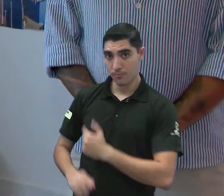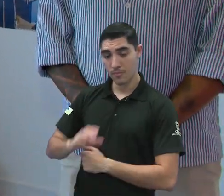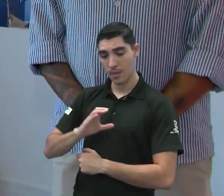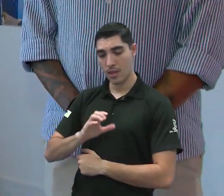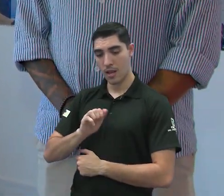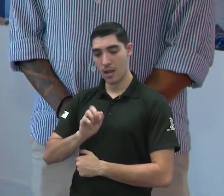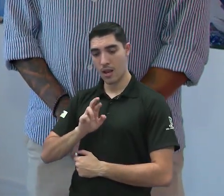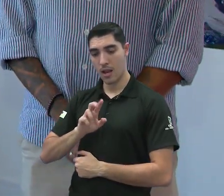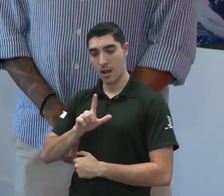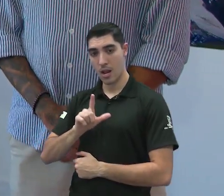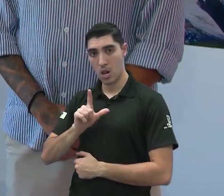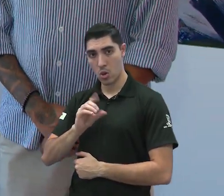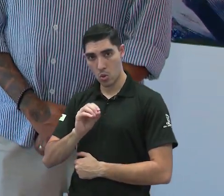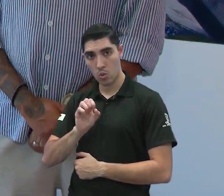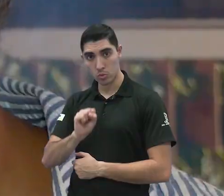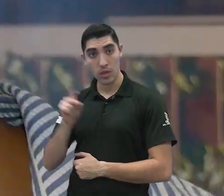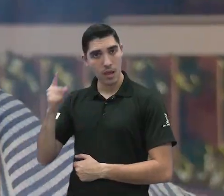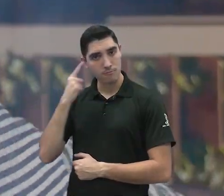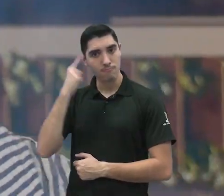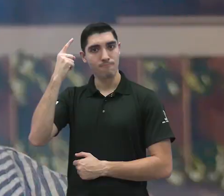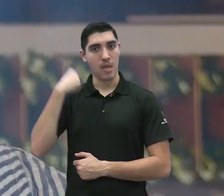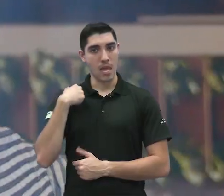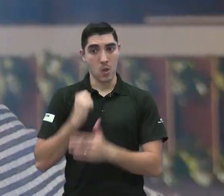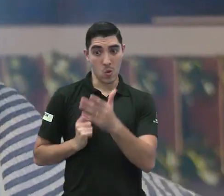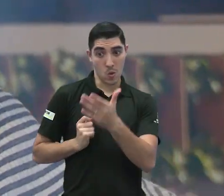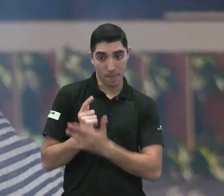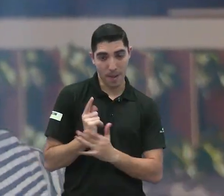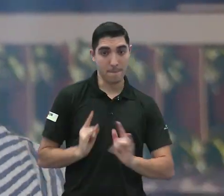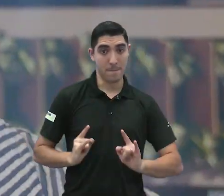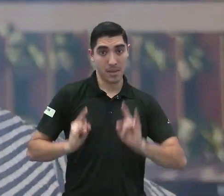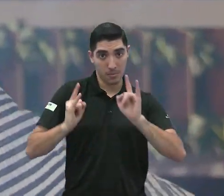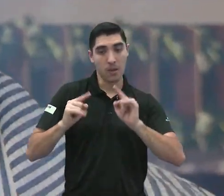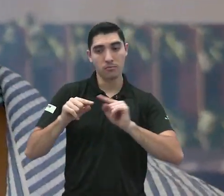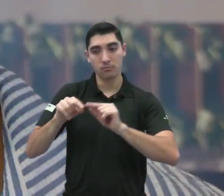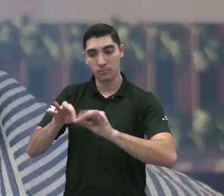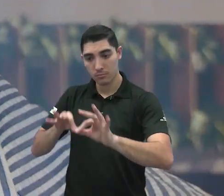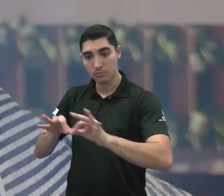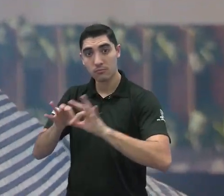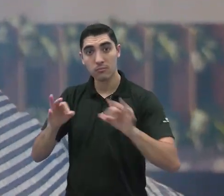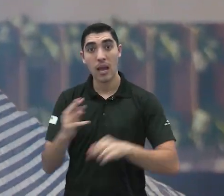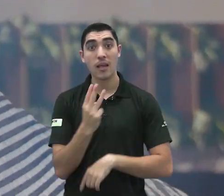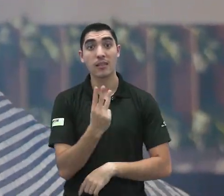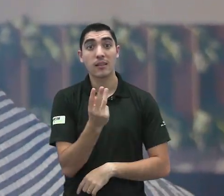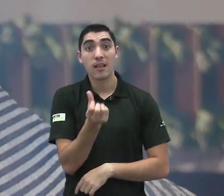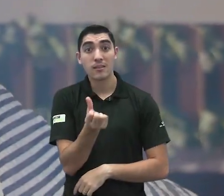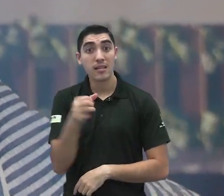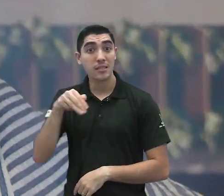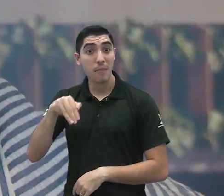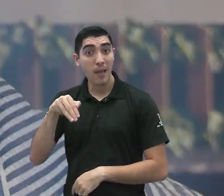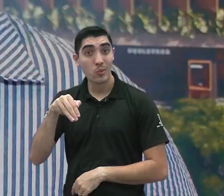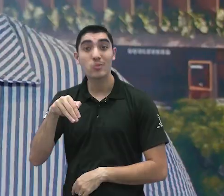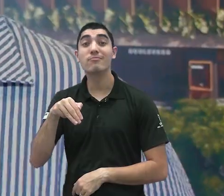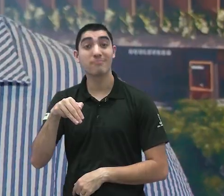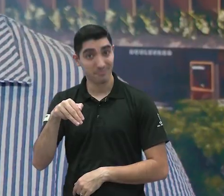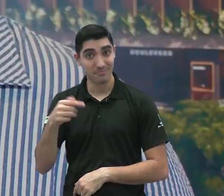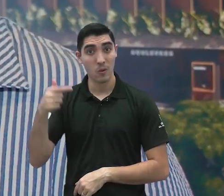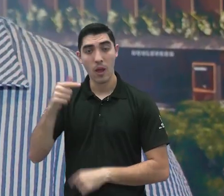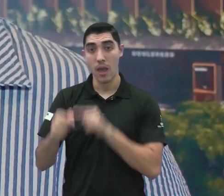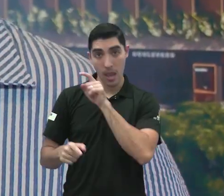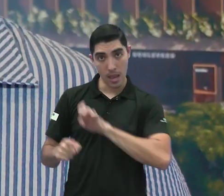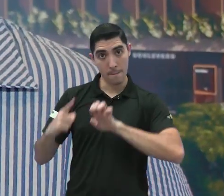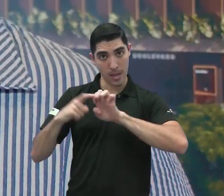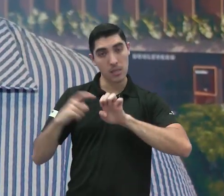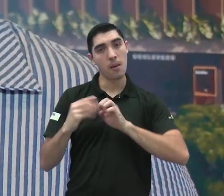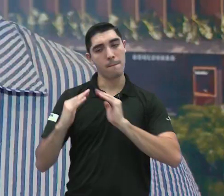que o Carlos não pensou duas vezes na hora de adquirir um apartamento de 36 metros quadrados. O